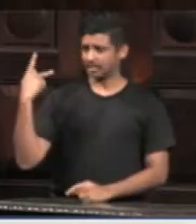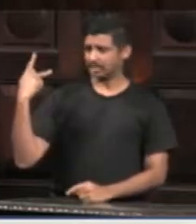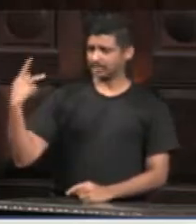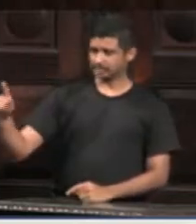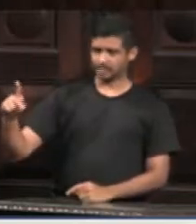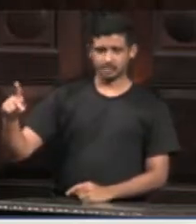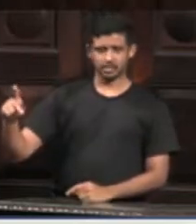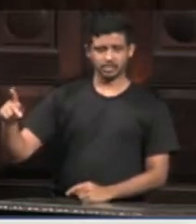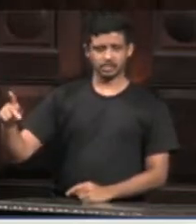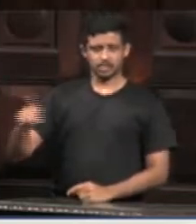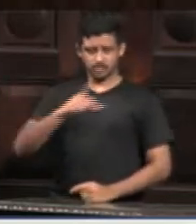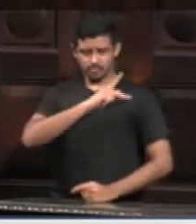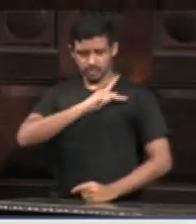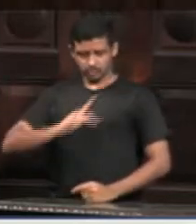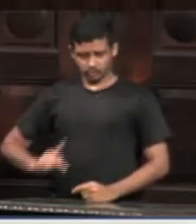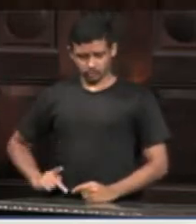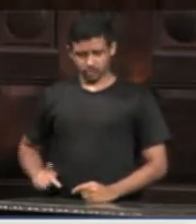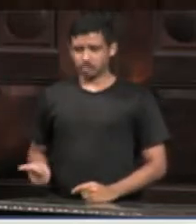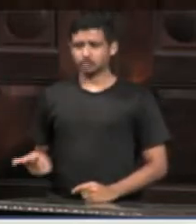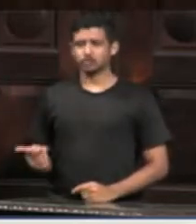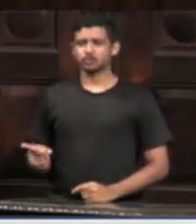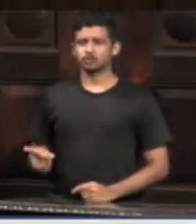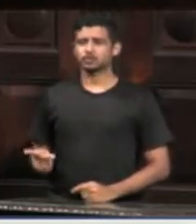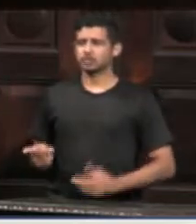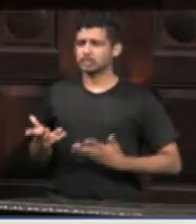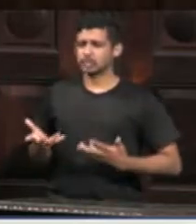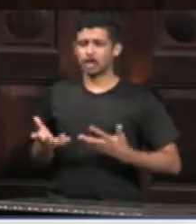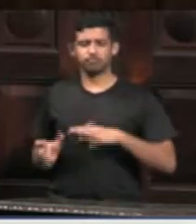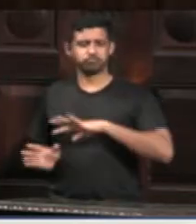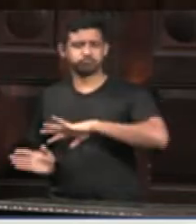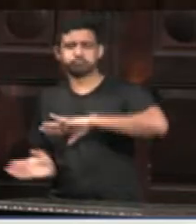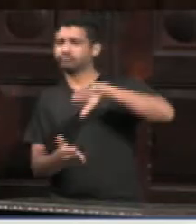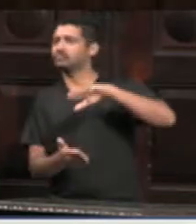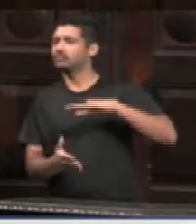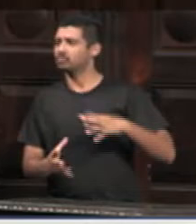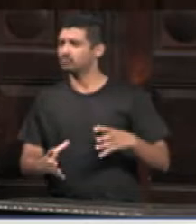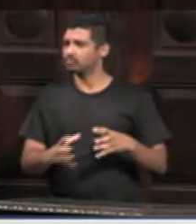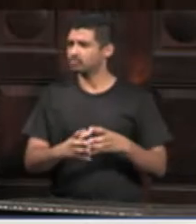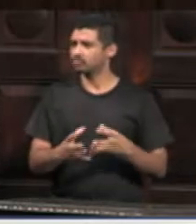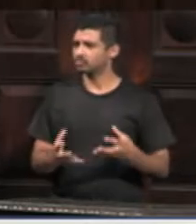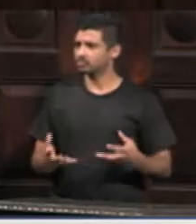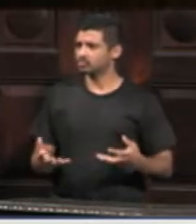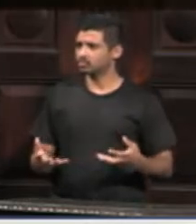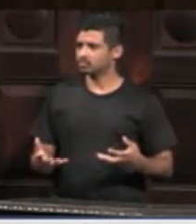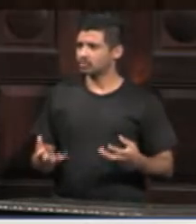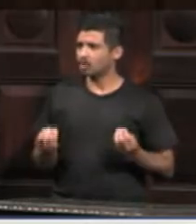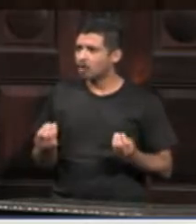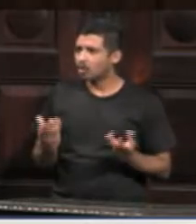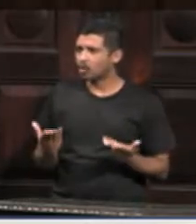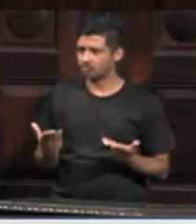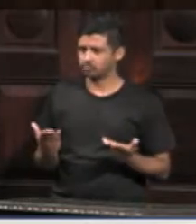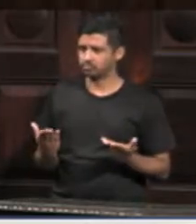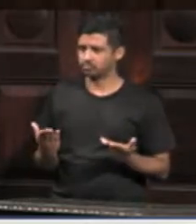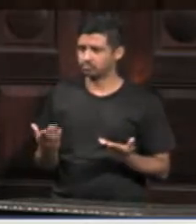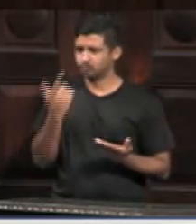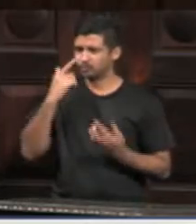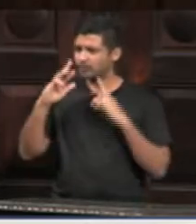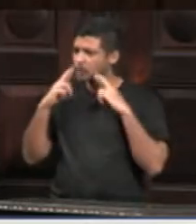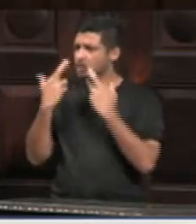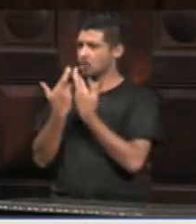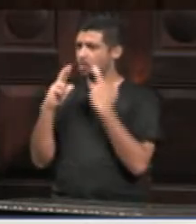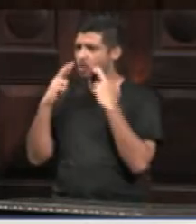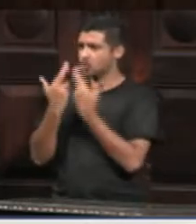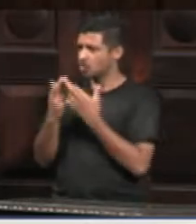do presidente em querer excluir partidos na composição das